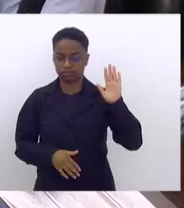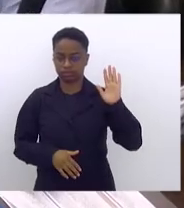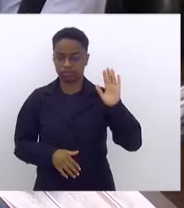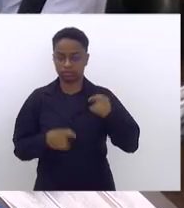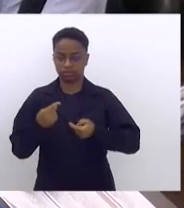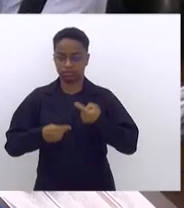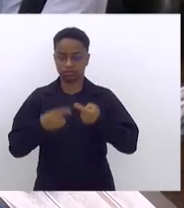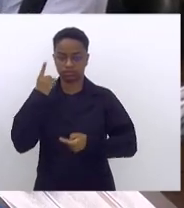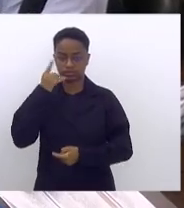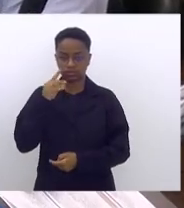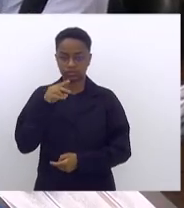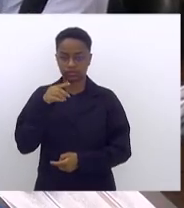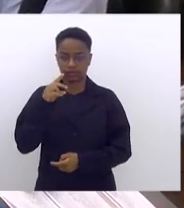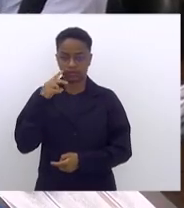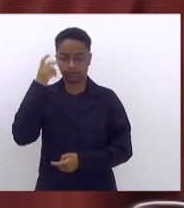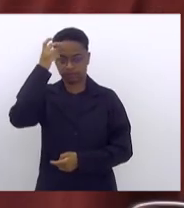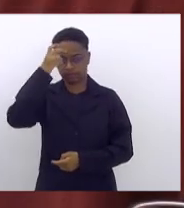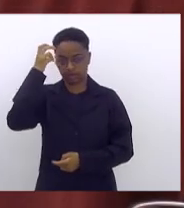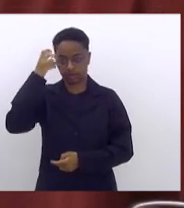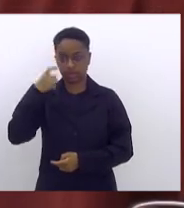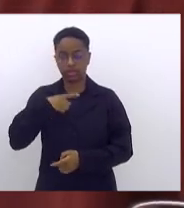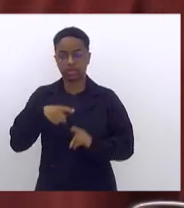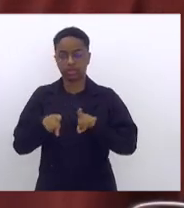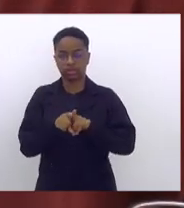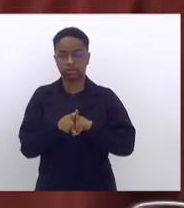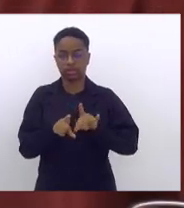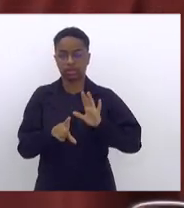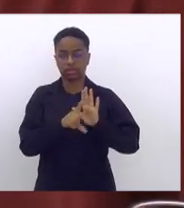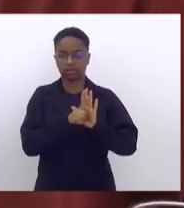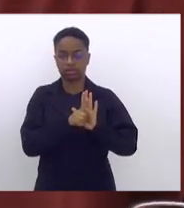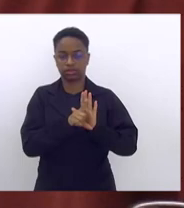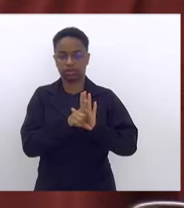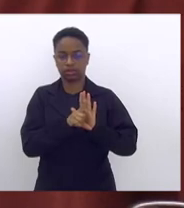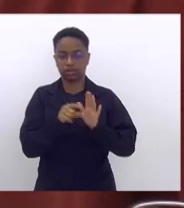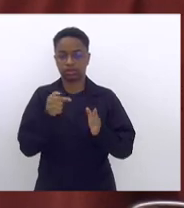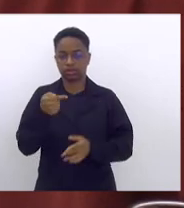deputada Verônica. Há também a lei...